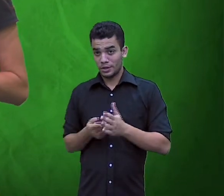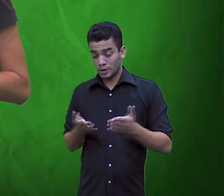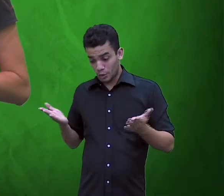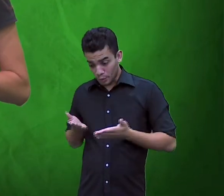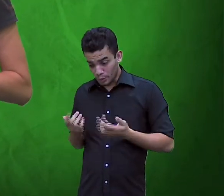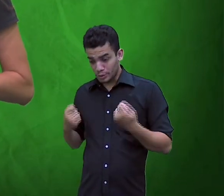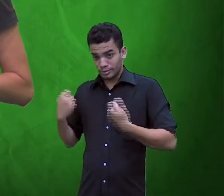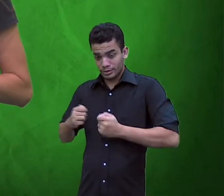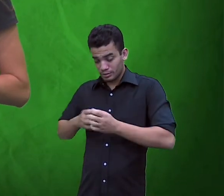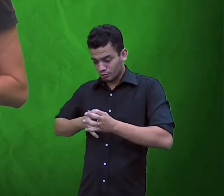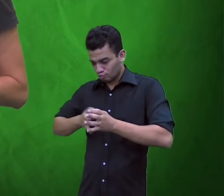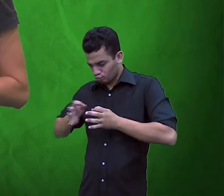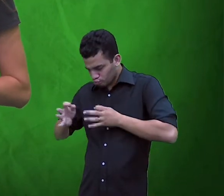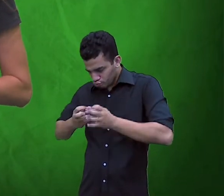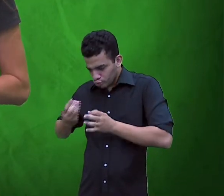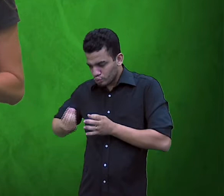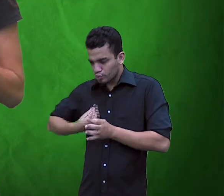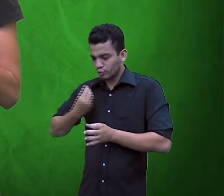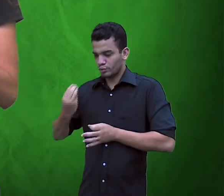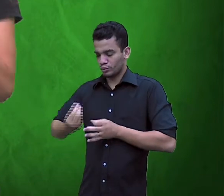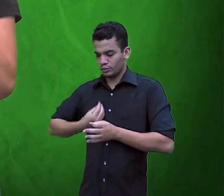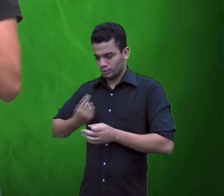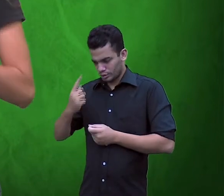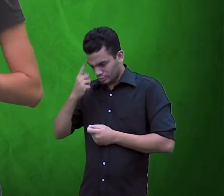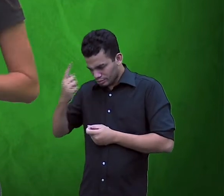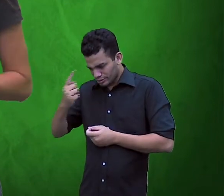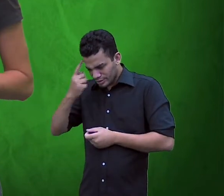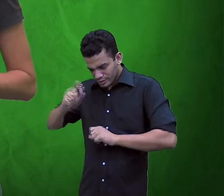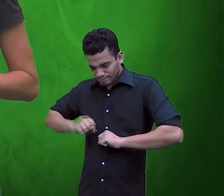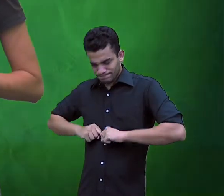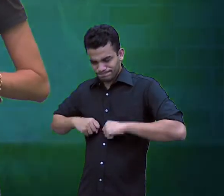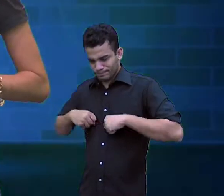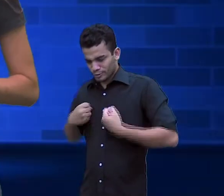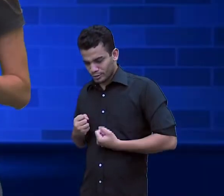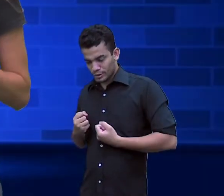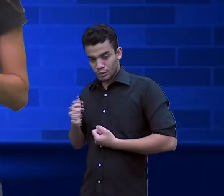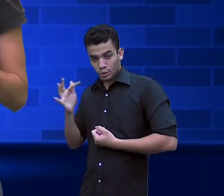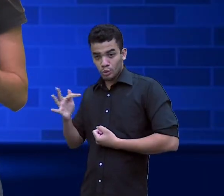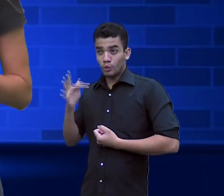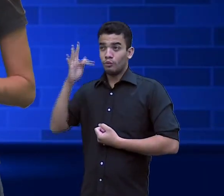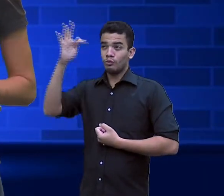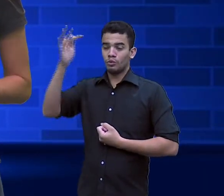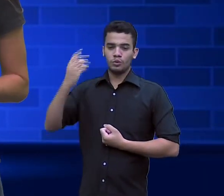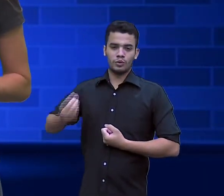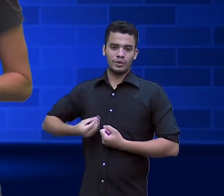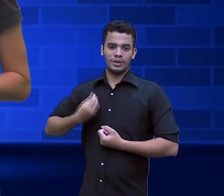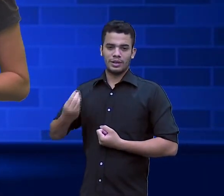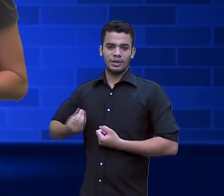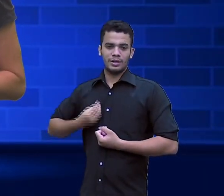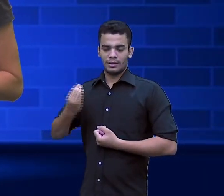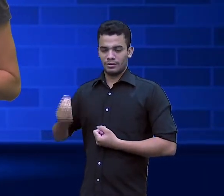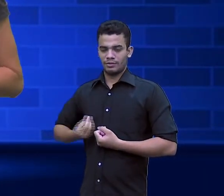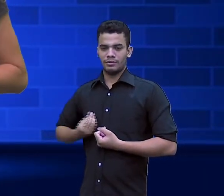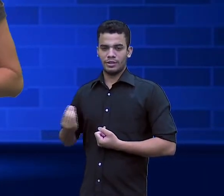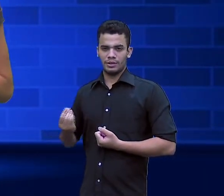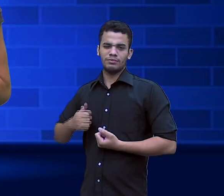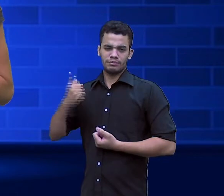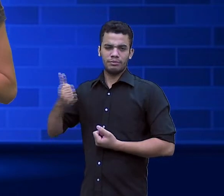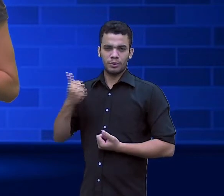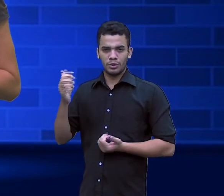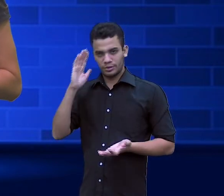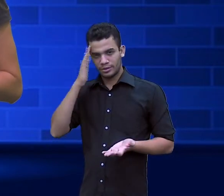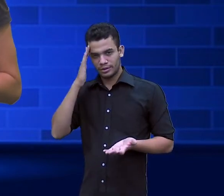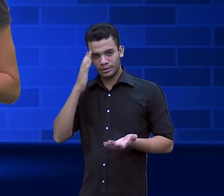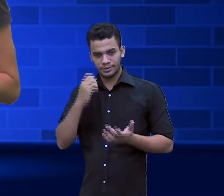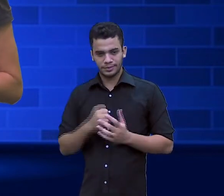os dias de dificuldades, não é? Isso sim é um modo de se preparar. E o que